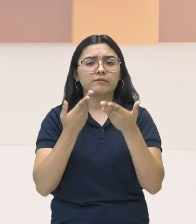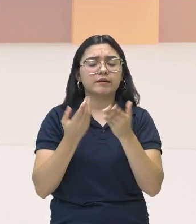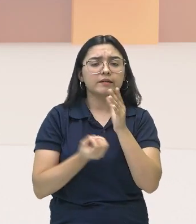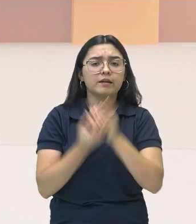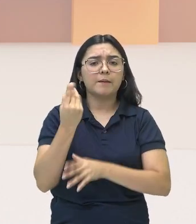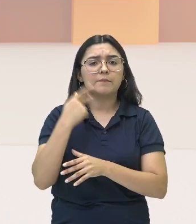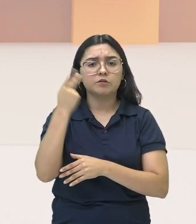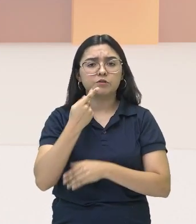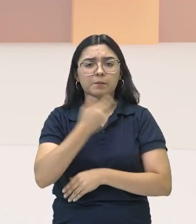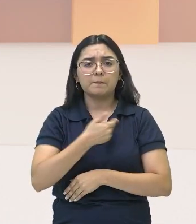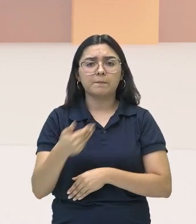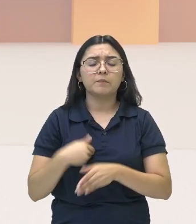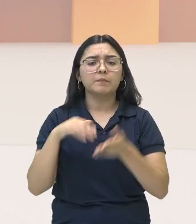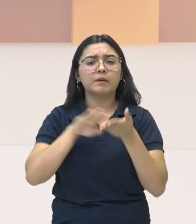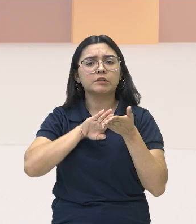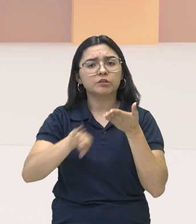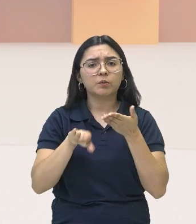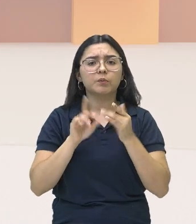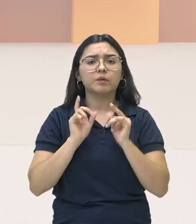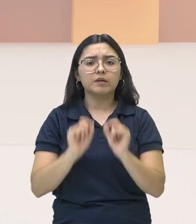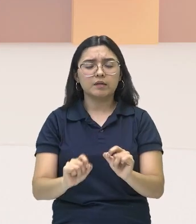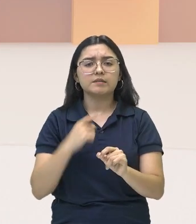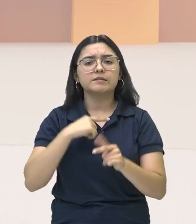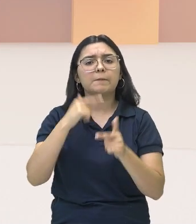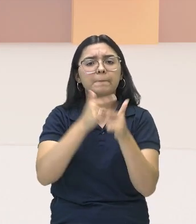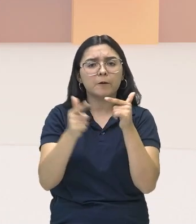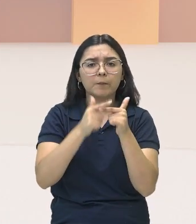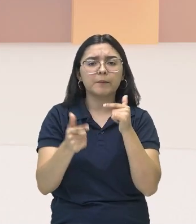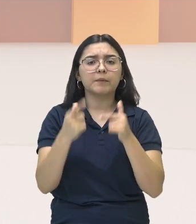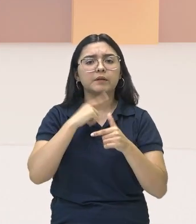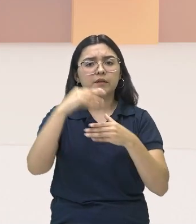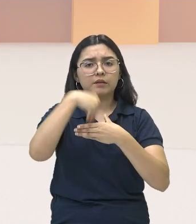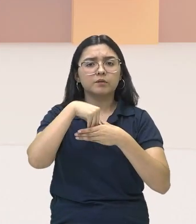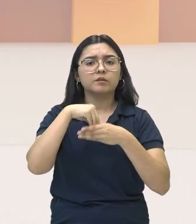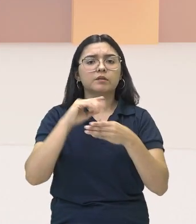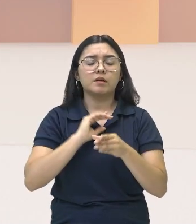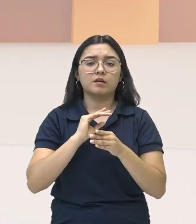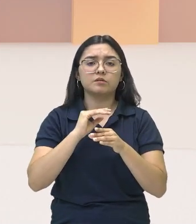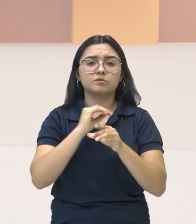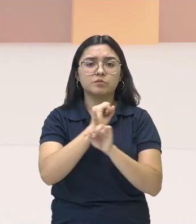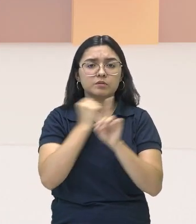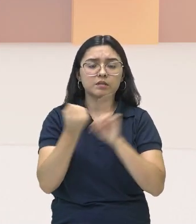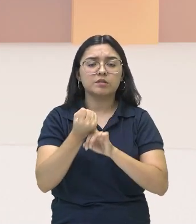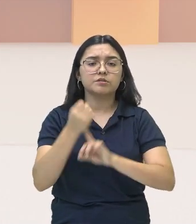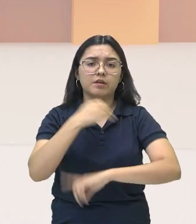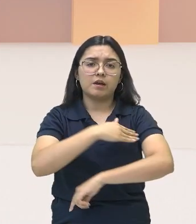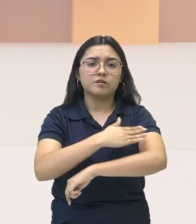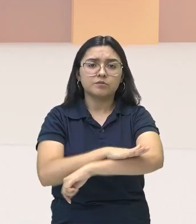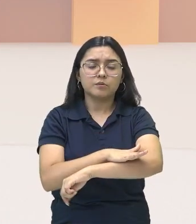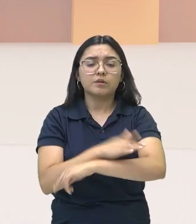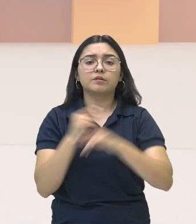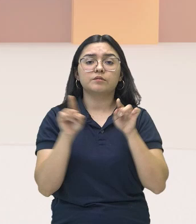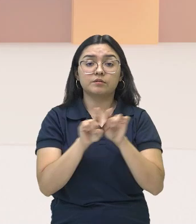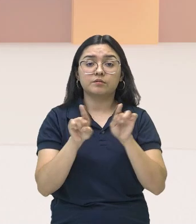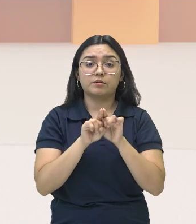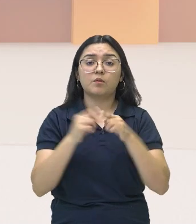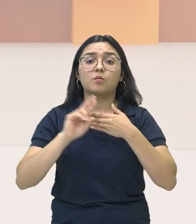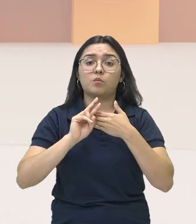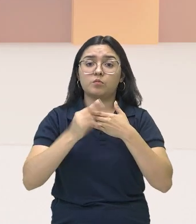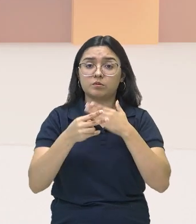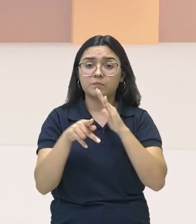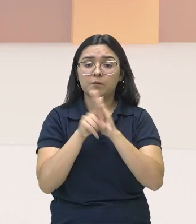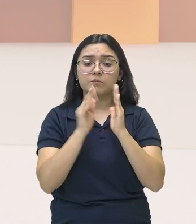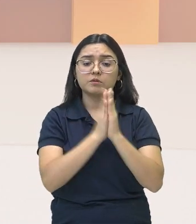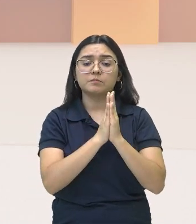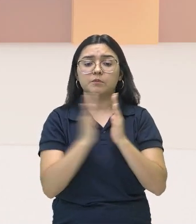mais derrubar esse abismo tão grande que existe ainda. Algumas dessas consequências, por exemplo, nesse